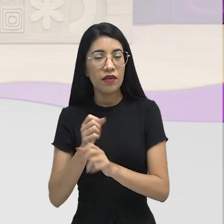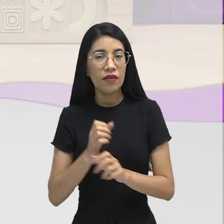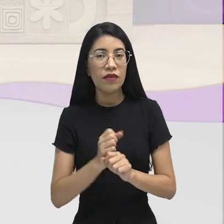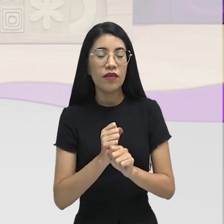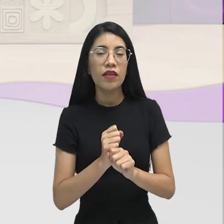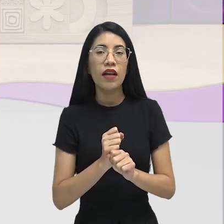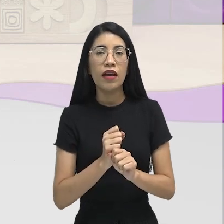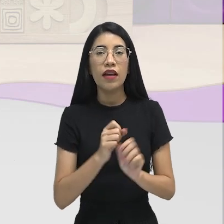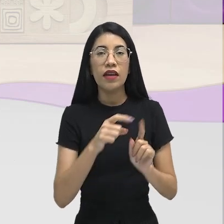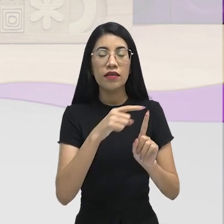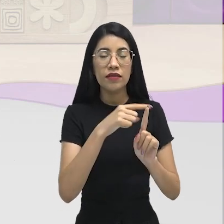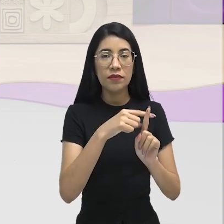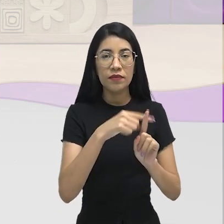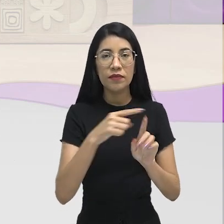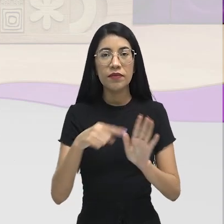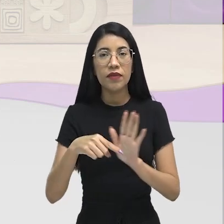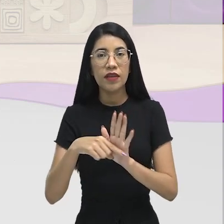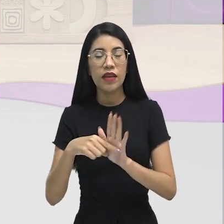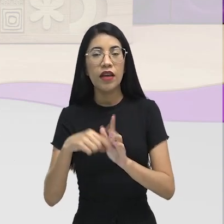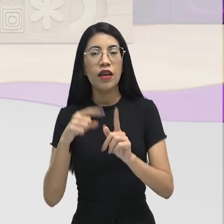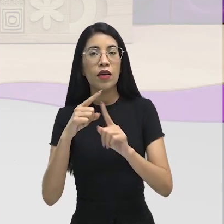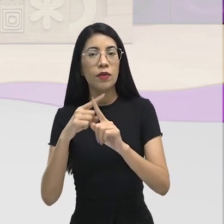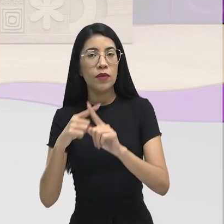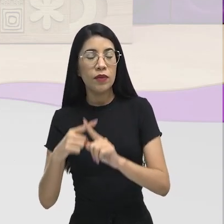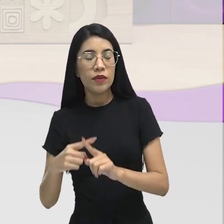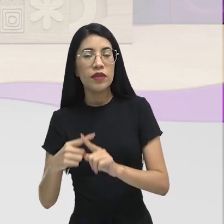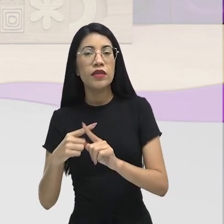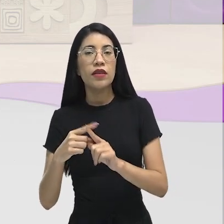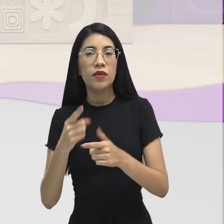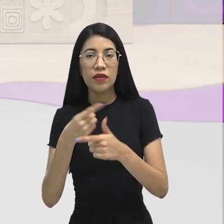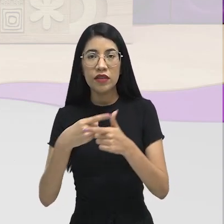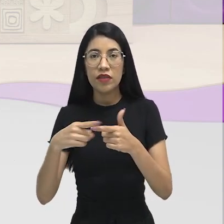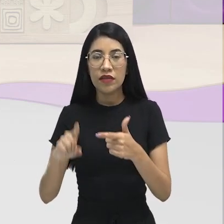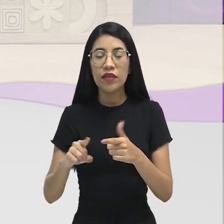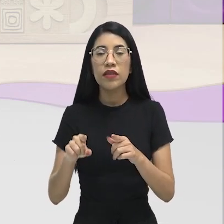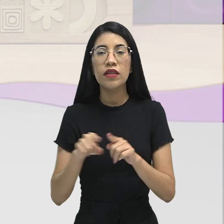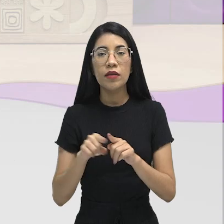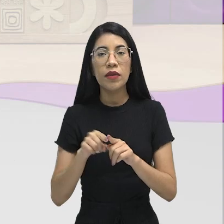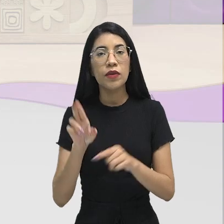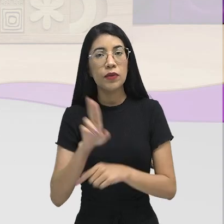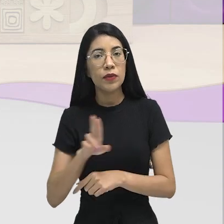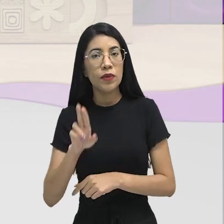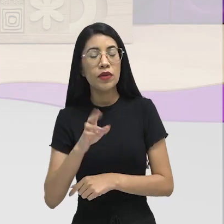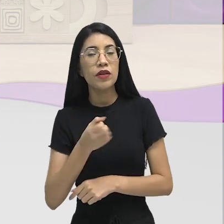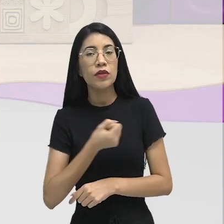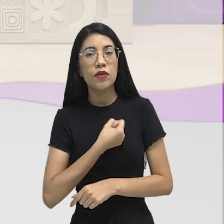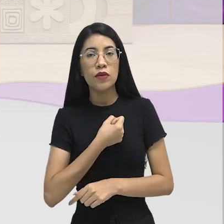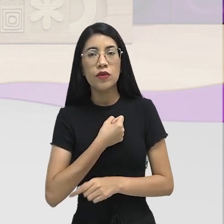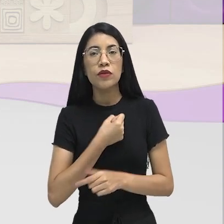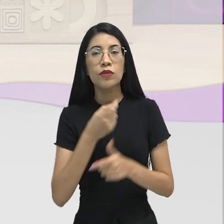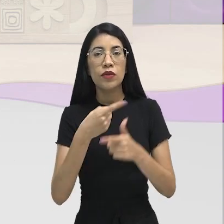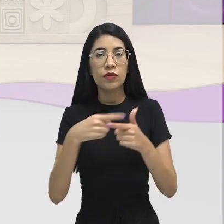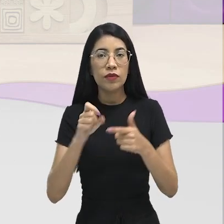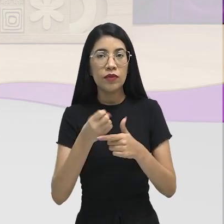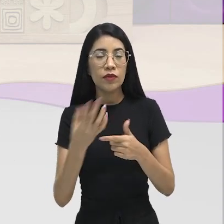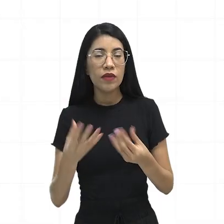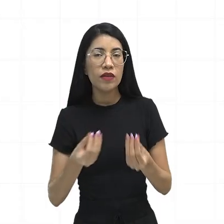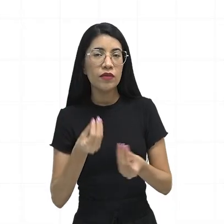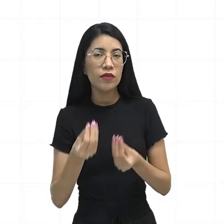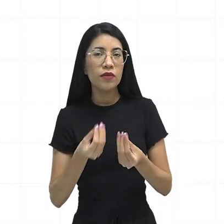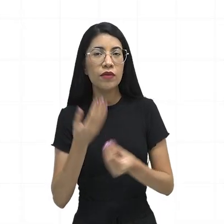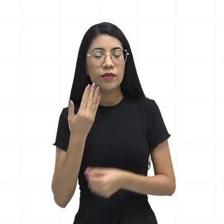elas adição, subtração, multiplicação e divisão, entre números racionais também. Vamos ver como é que é? Olha